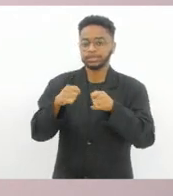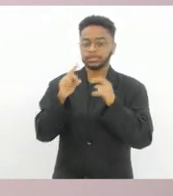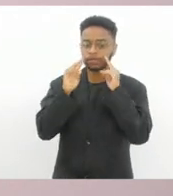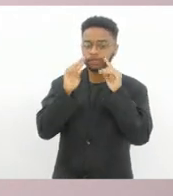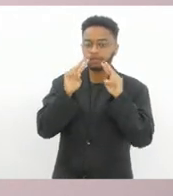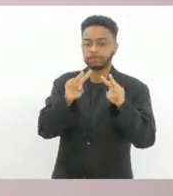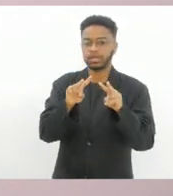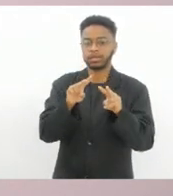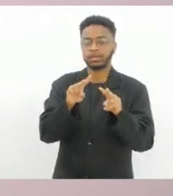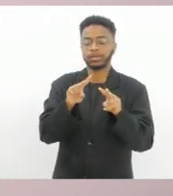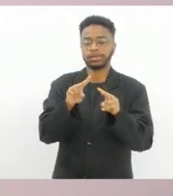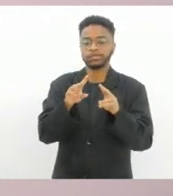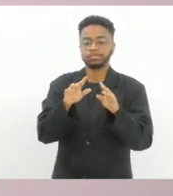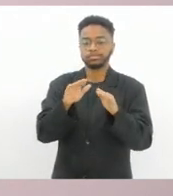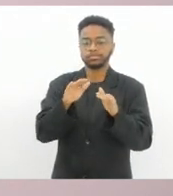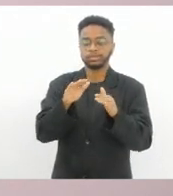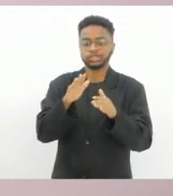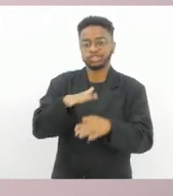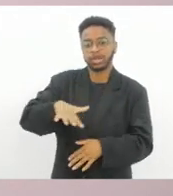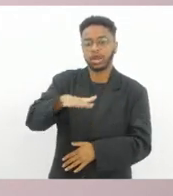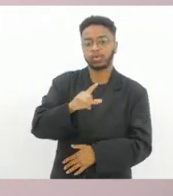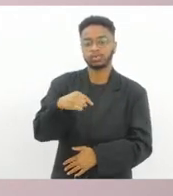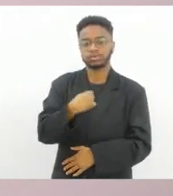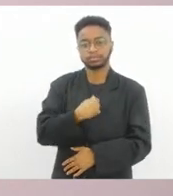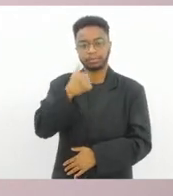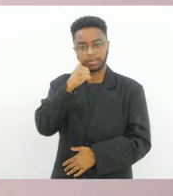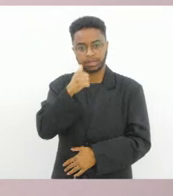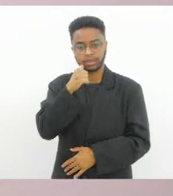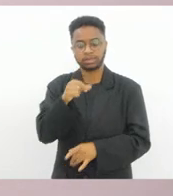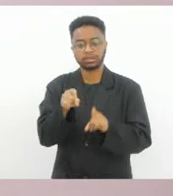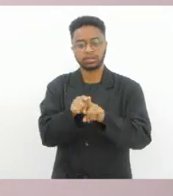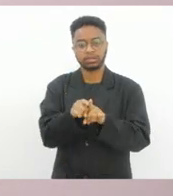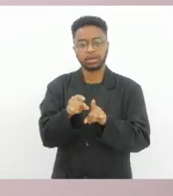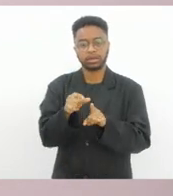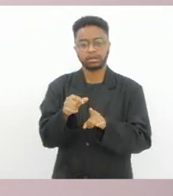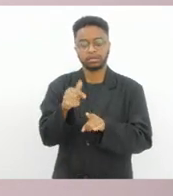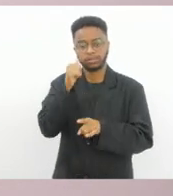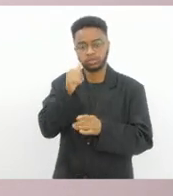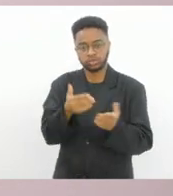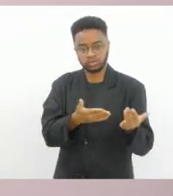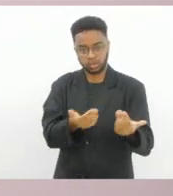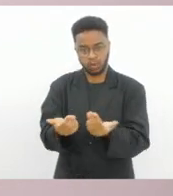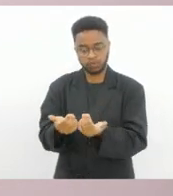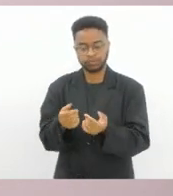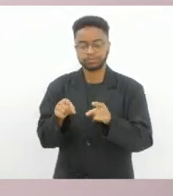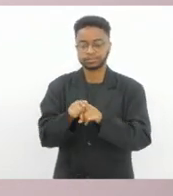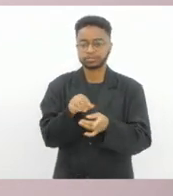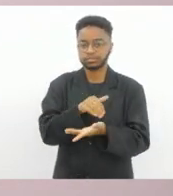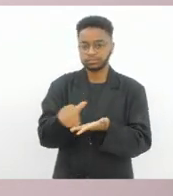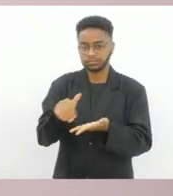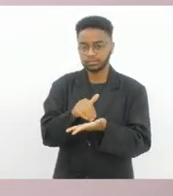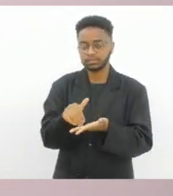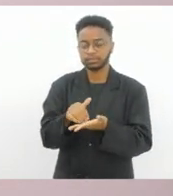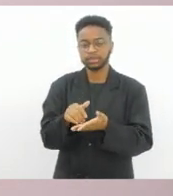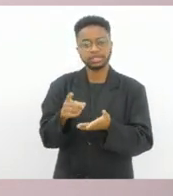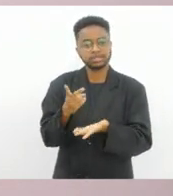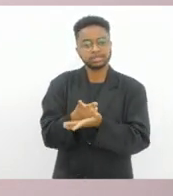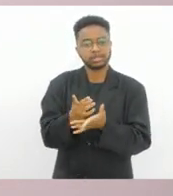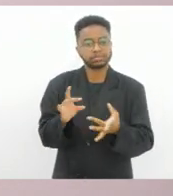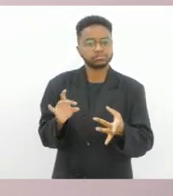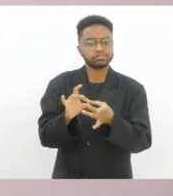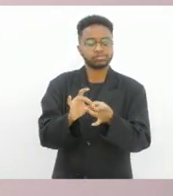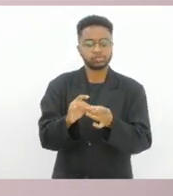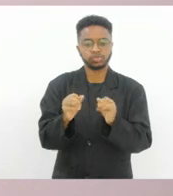para as nossas meninas e mulheres. Nesse sentido, né, a secretaria tem se feito presente,